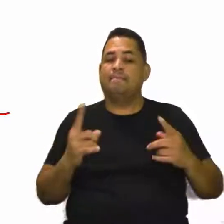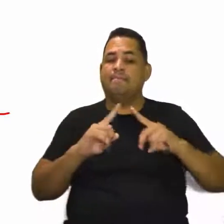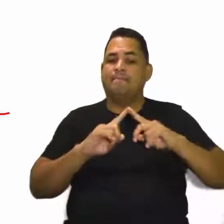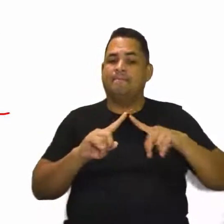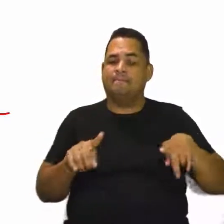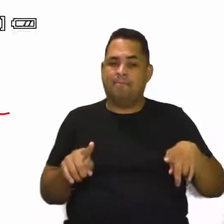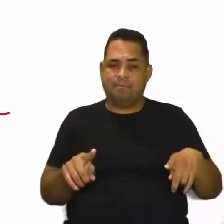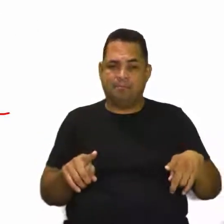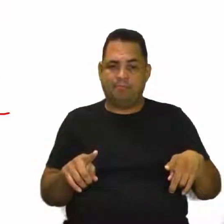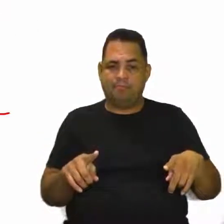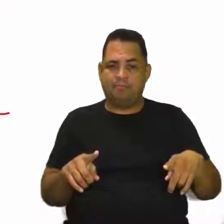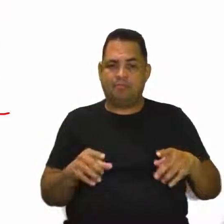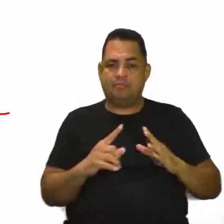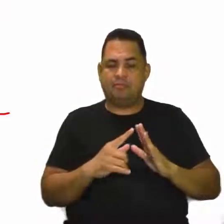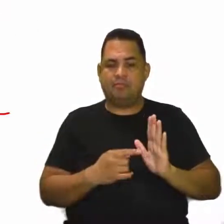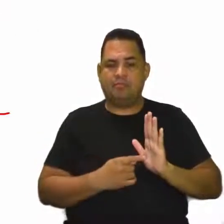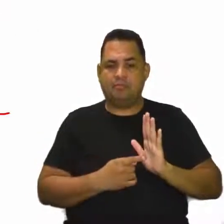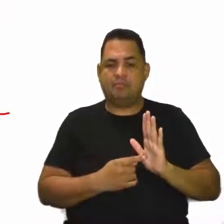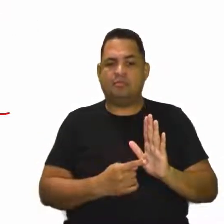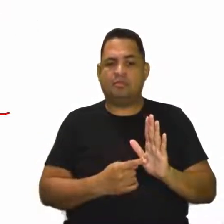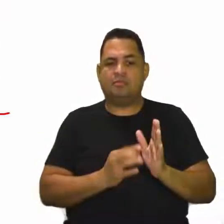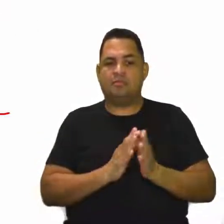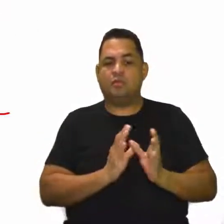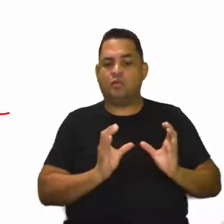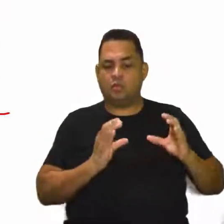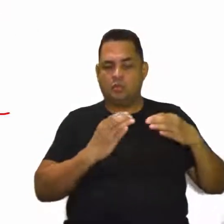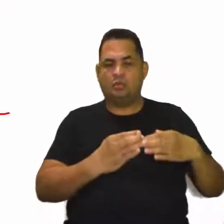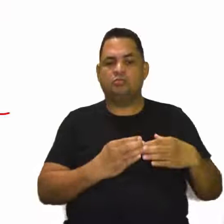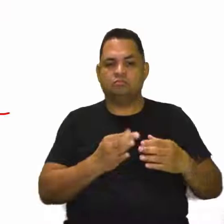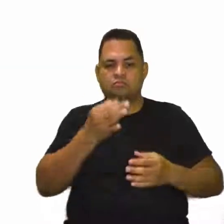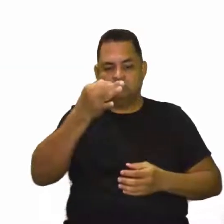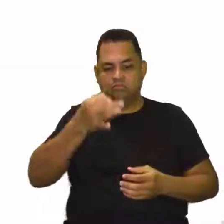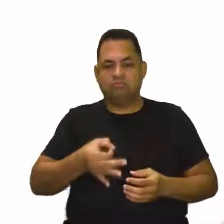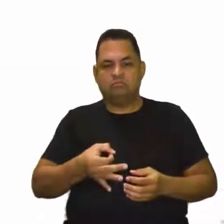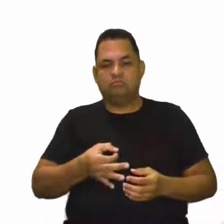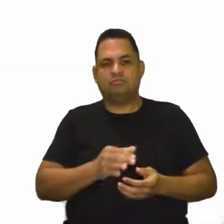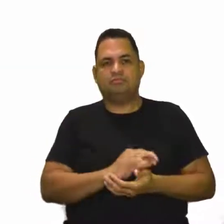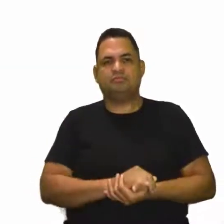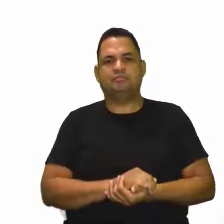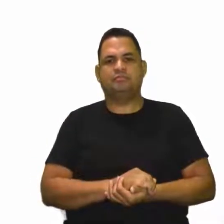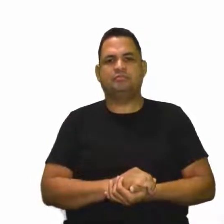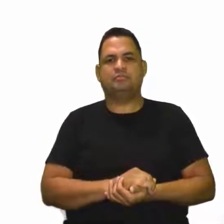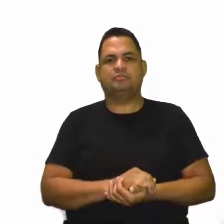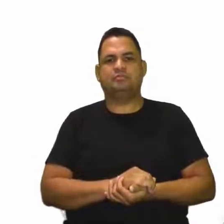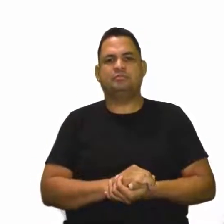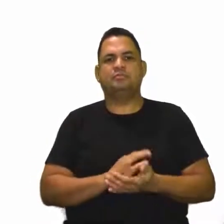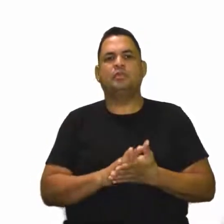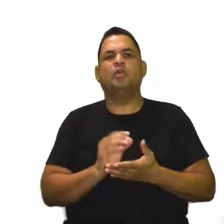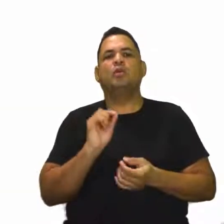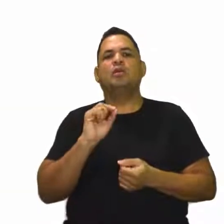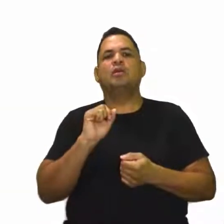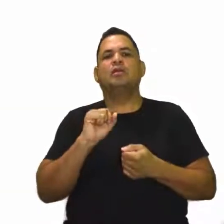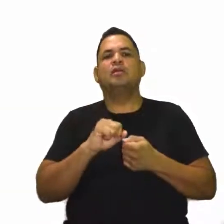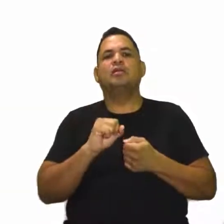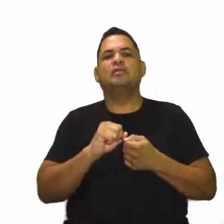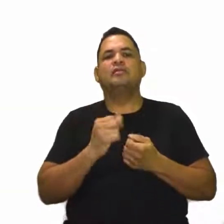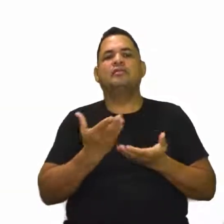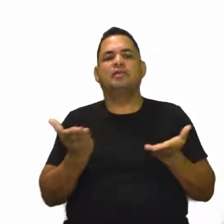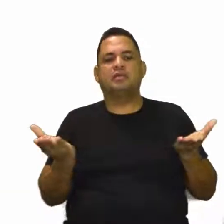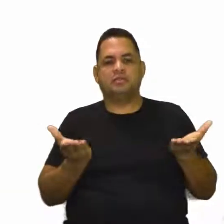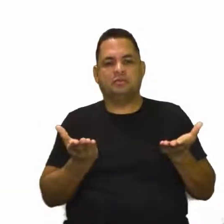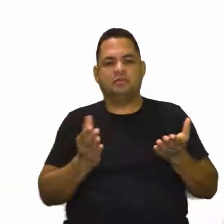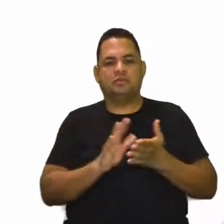acabou representando uma categoria. Certinho? Olha lá. Principais providências que foram tomadas nesse